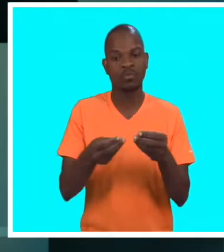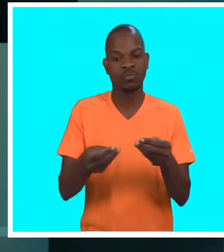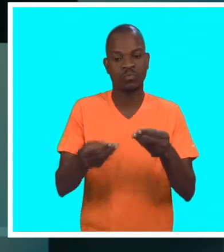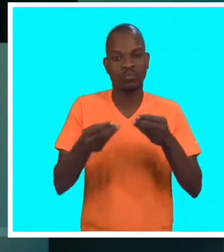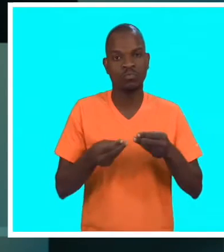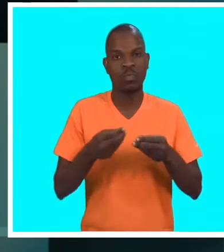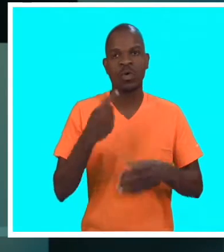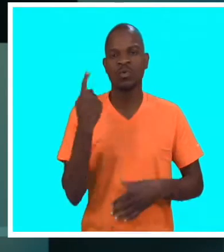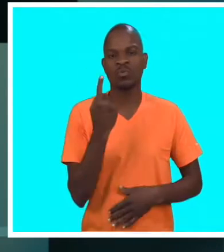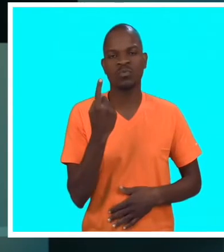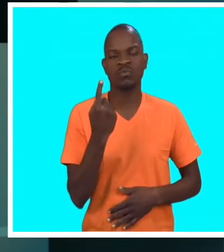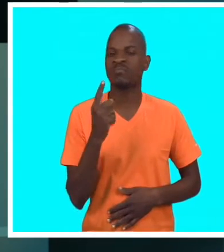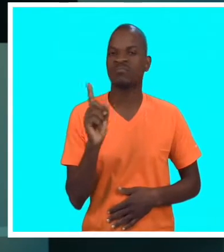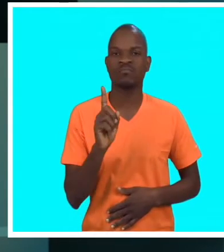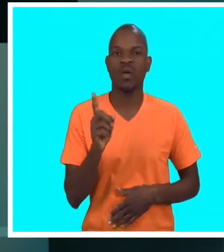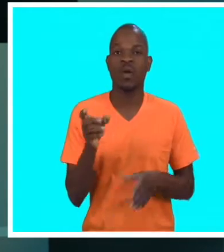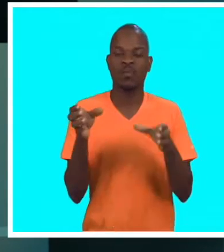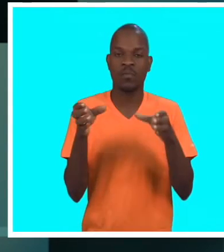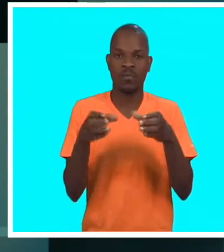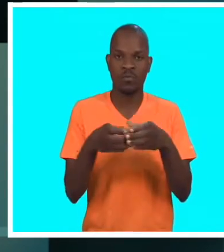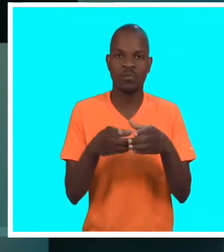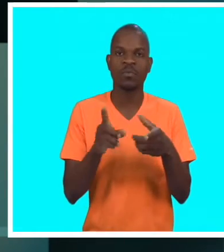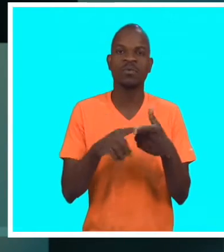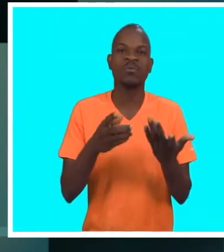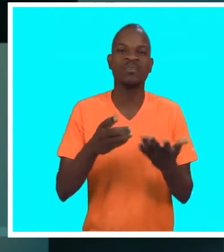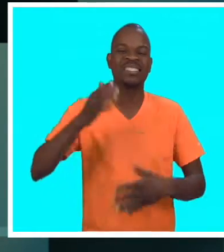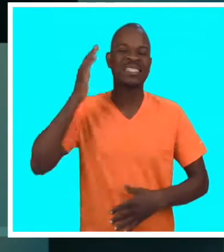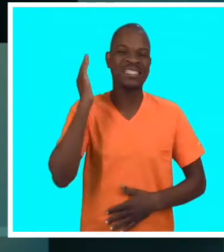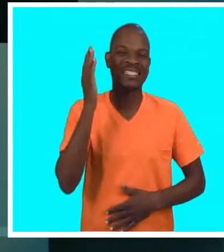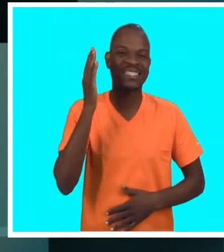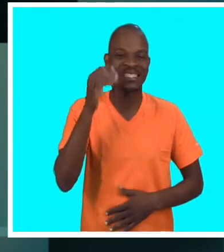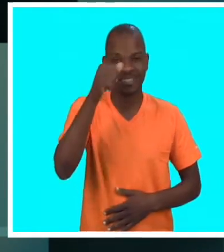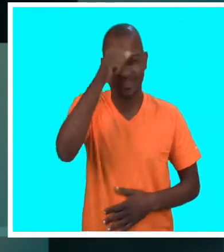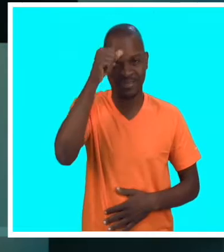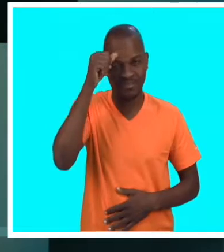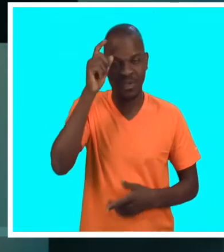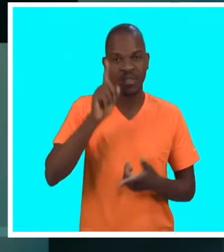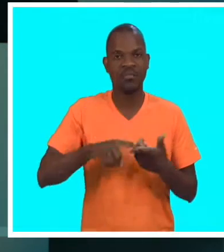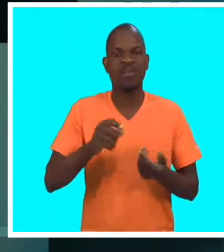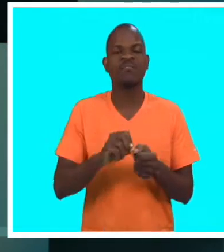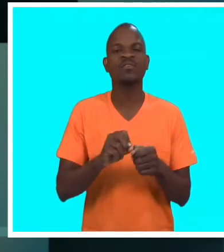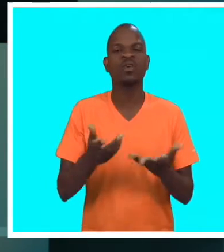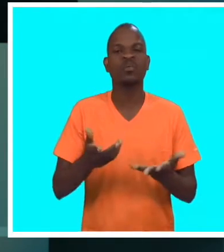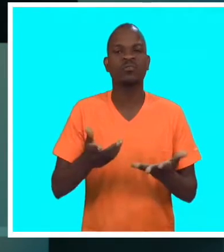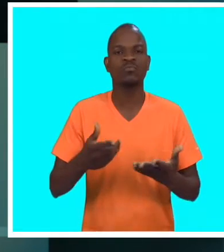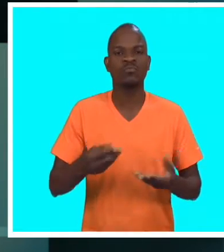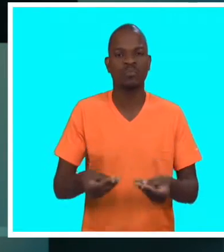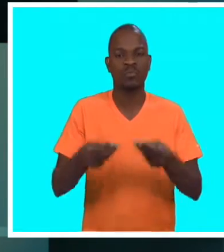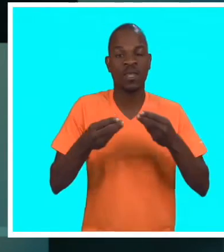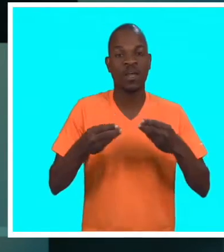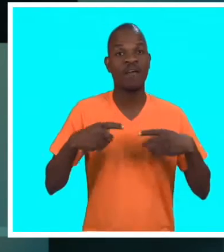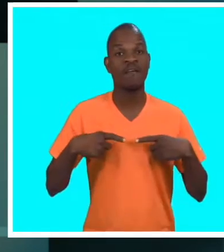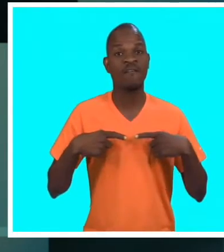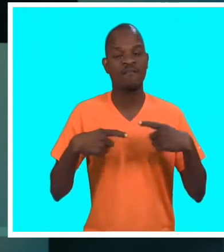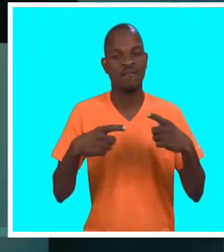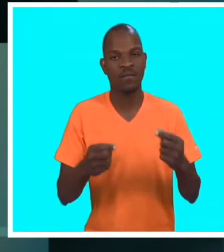é minha só, é entrega de equipe. Por isso eu fiquei sem palavras e isso motiva a